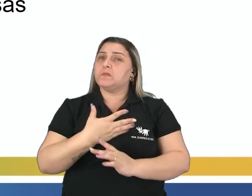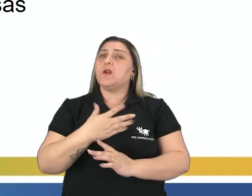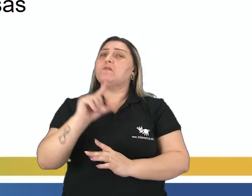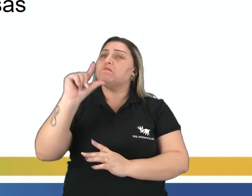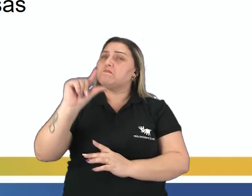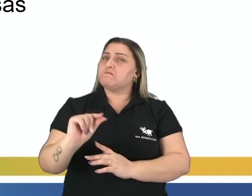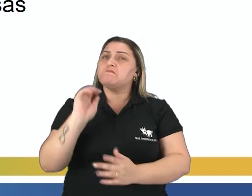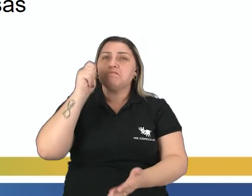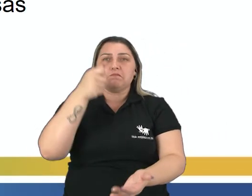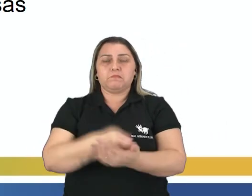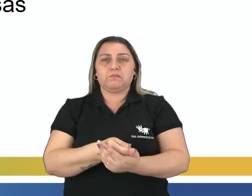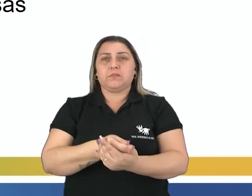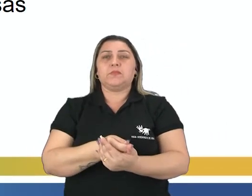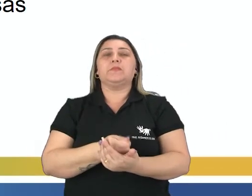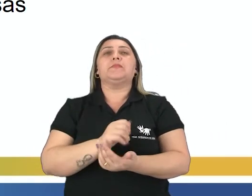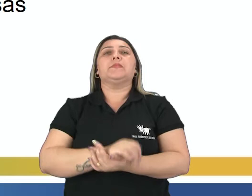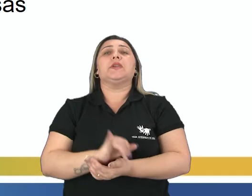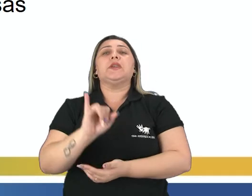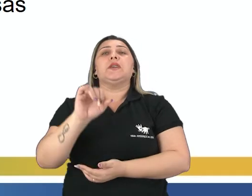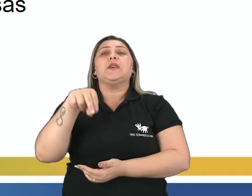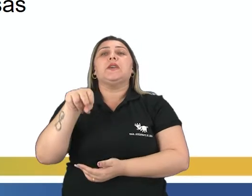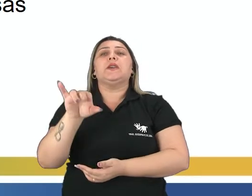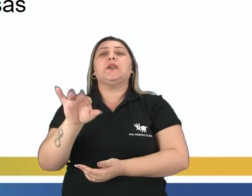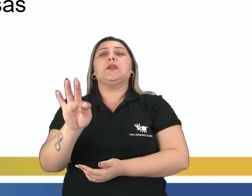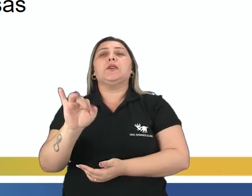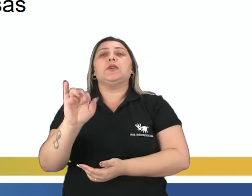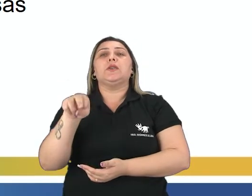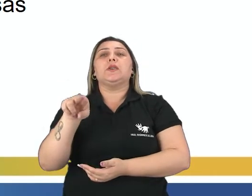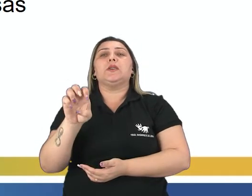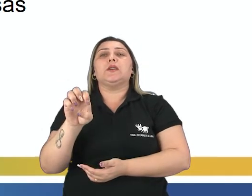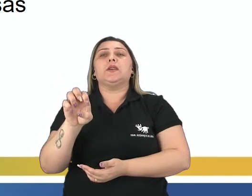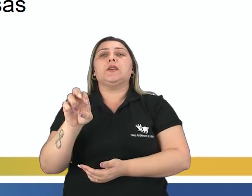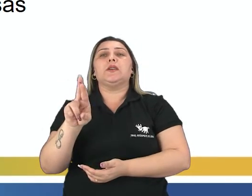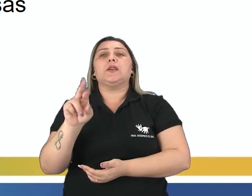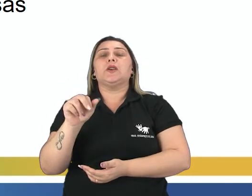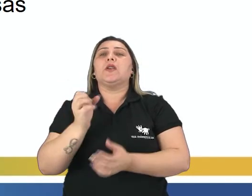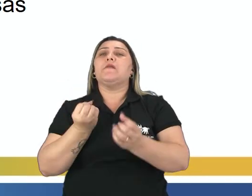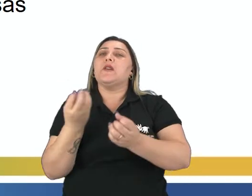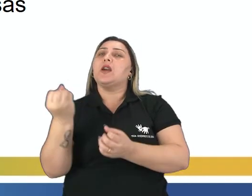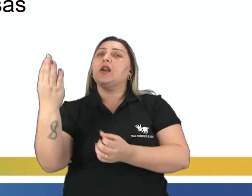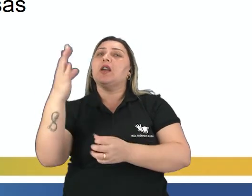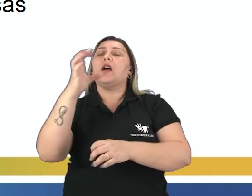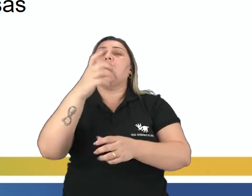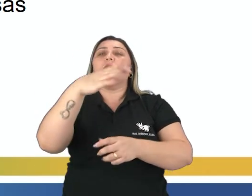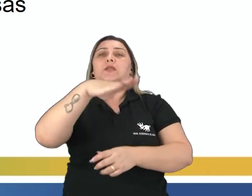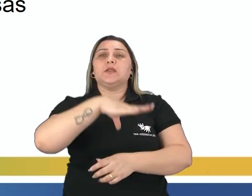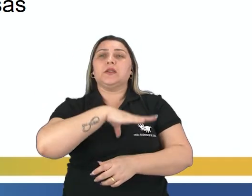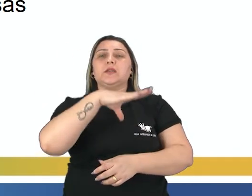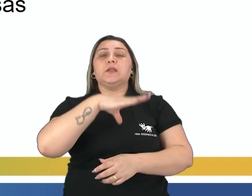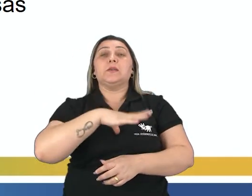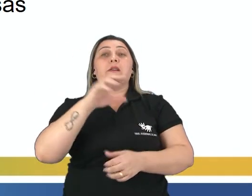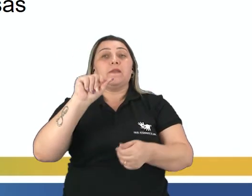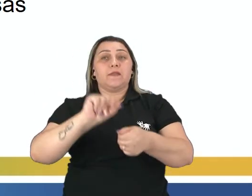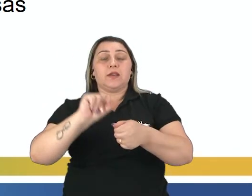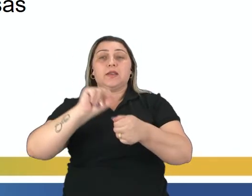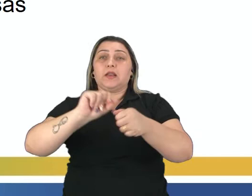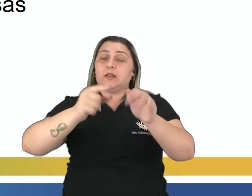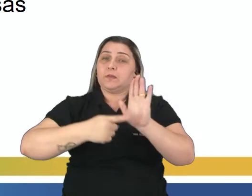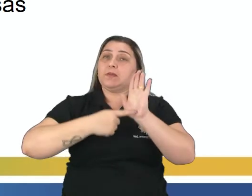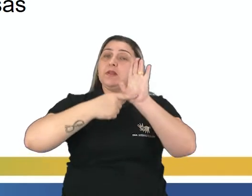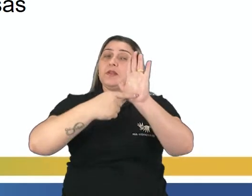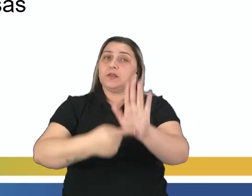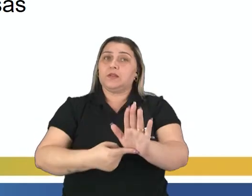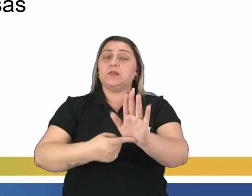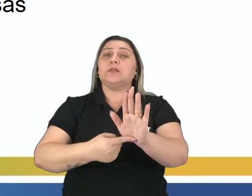teatro itinerante, ou seja, ele viajava de cidade em cidade para realizar